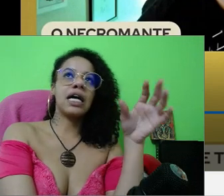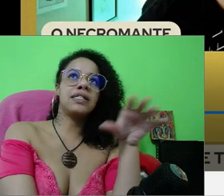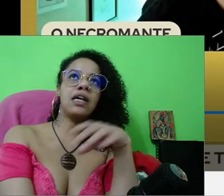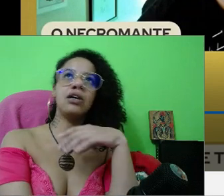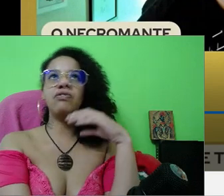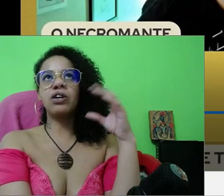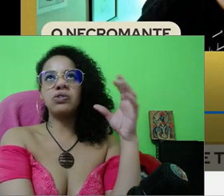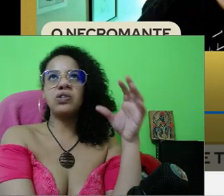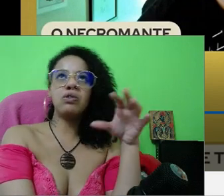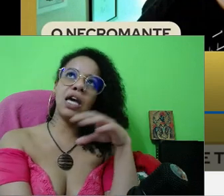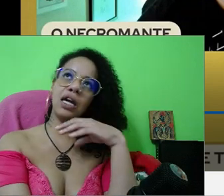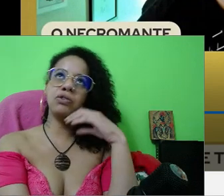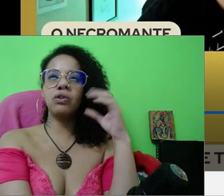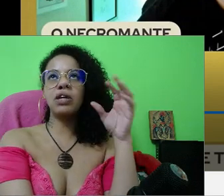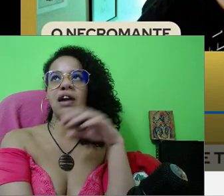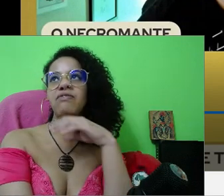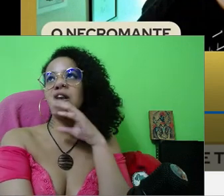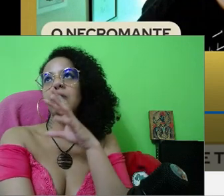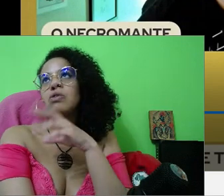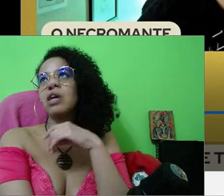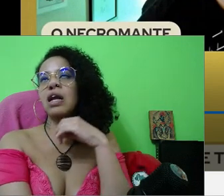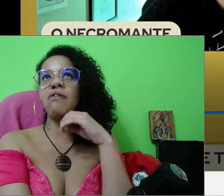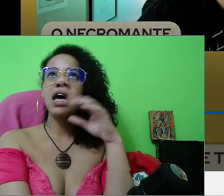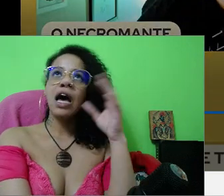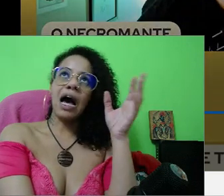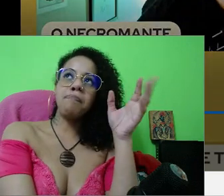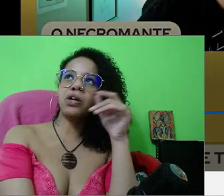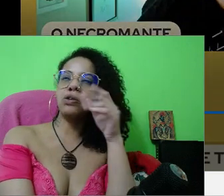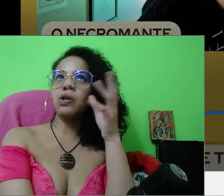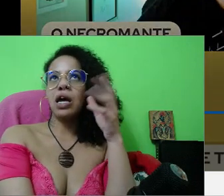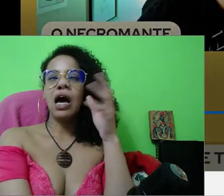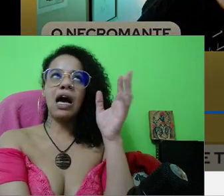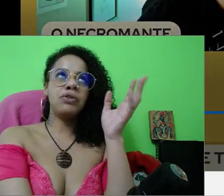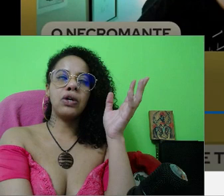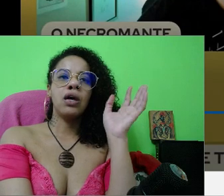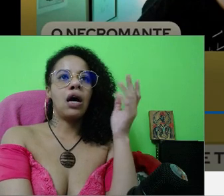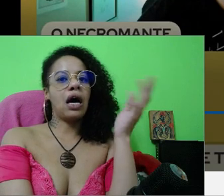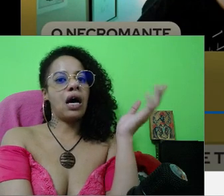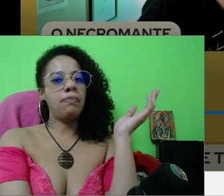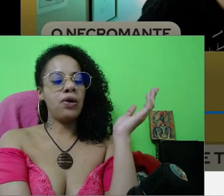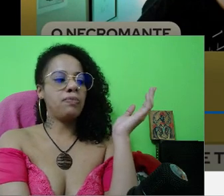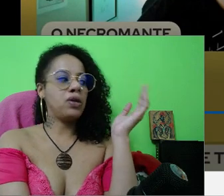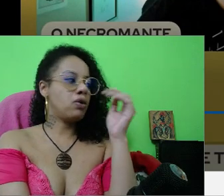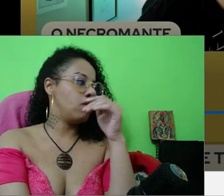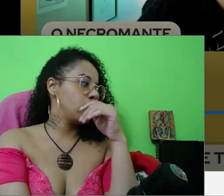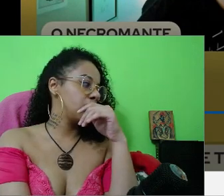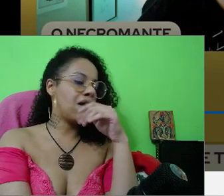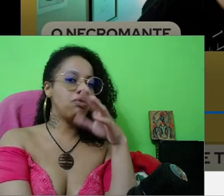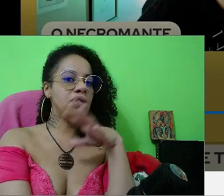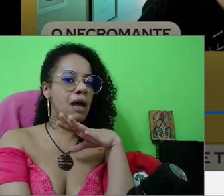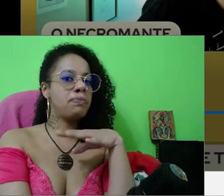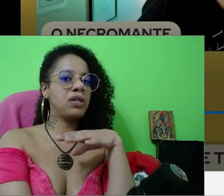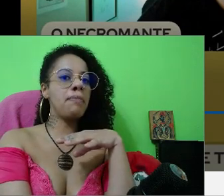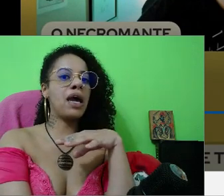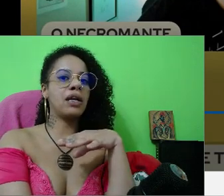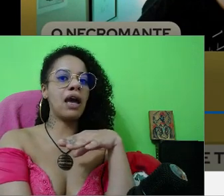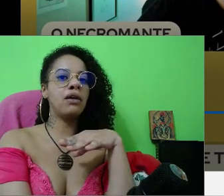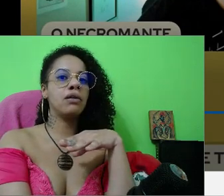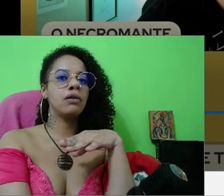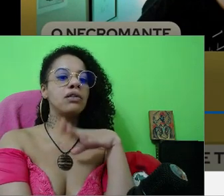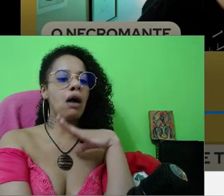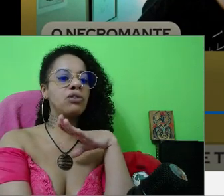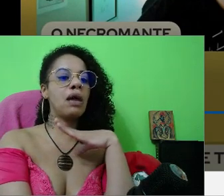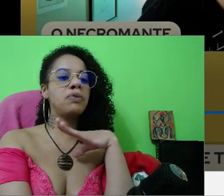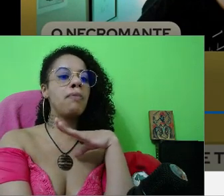lá ficar caçando e fica não sei o quê não sei o quê aí vai lá no outro canal ai porque não sei o quê Ah meu amigo dá um tempo também